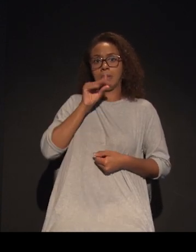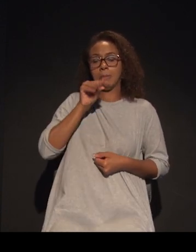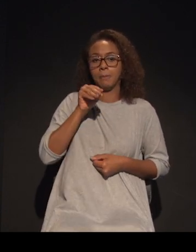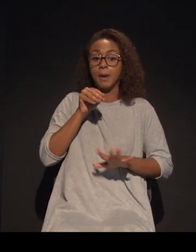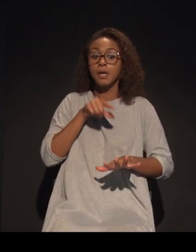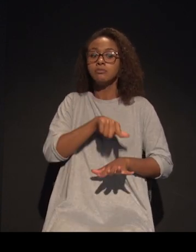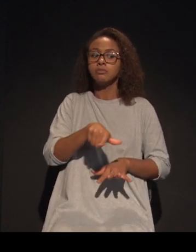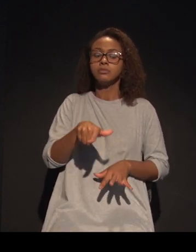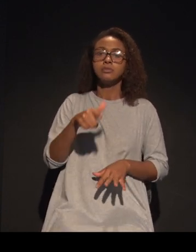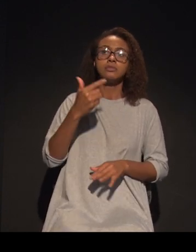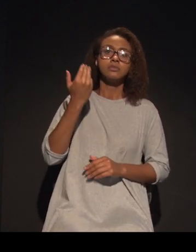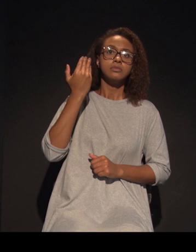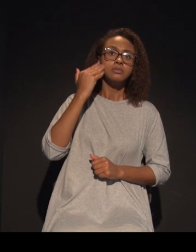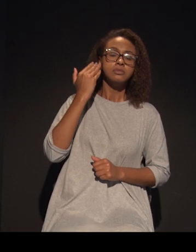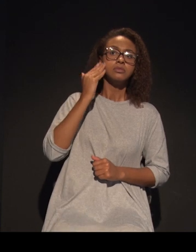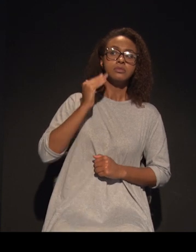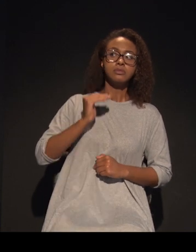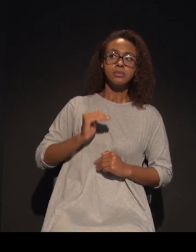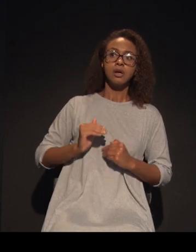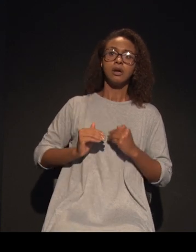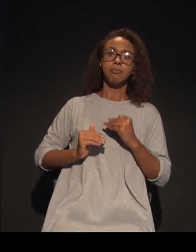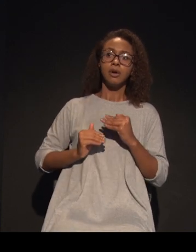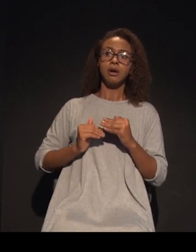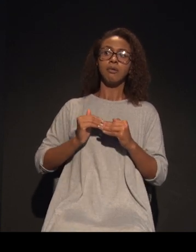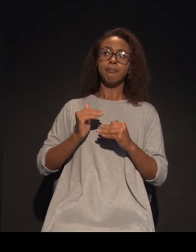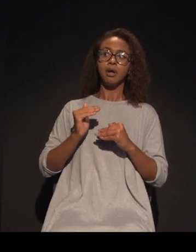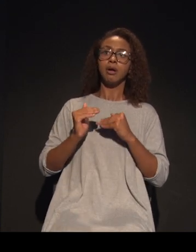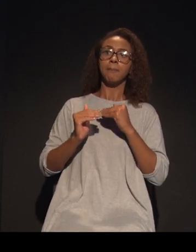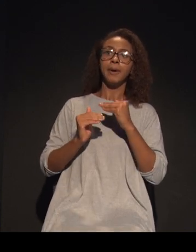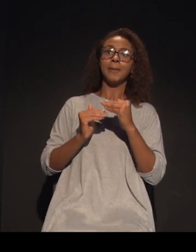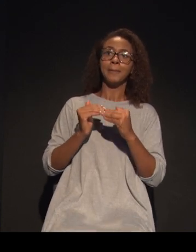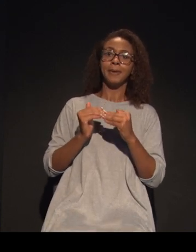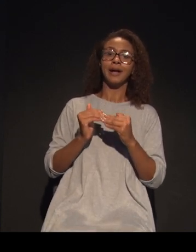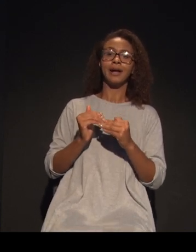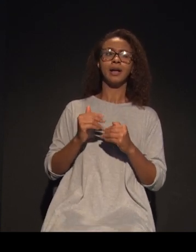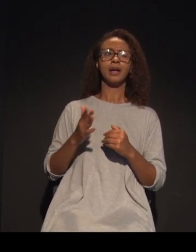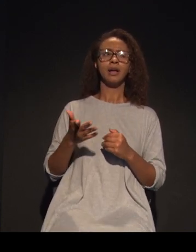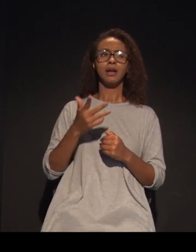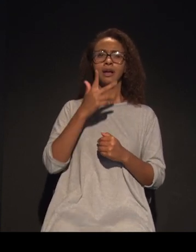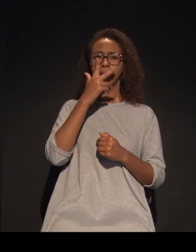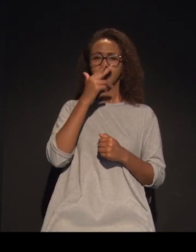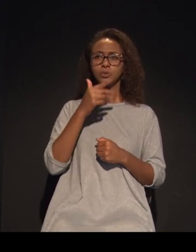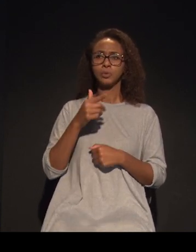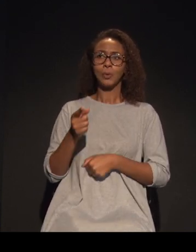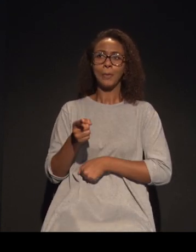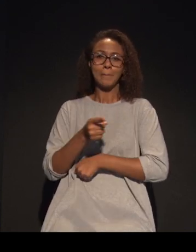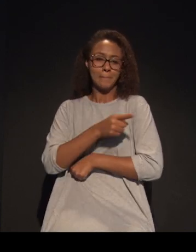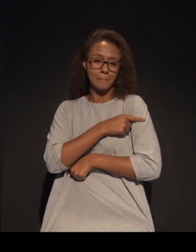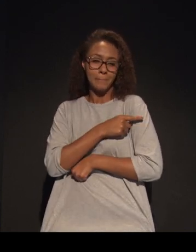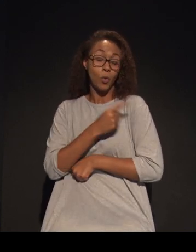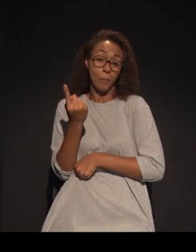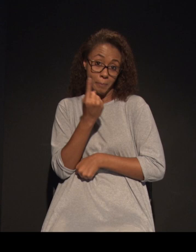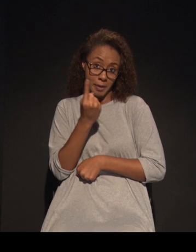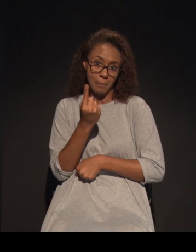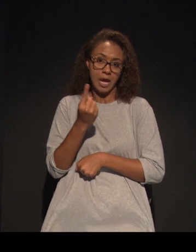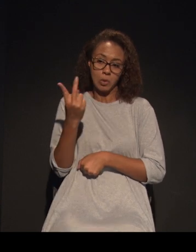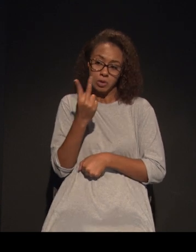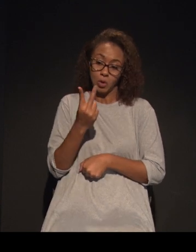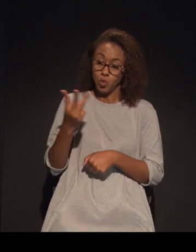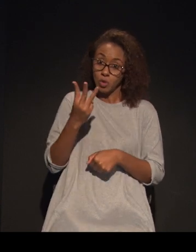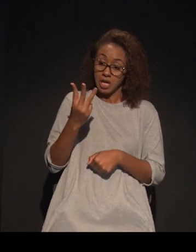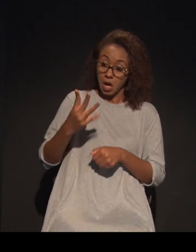estão entendendo e do 1º 2º 3º e até quarta a gente já viu que teve muito